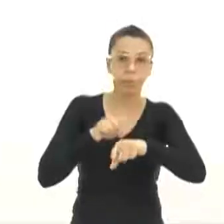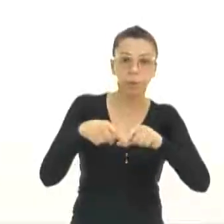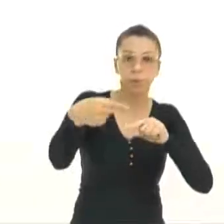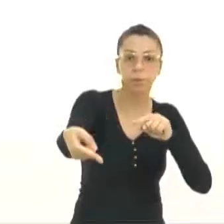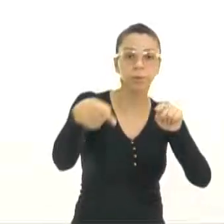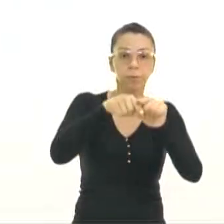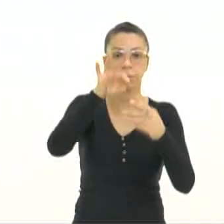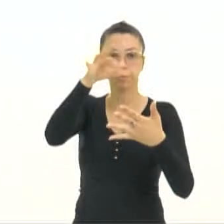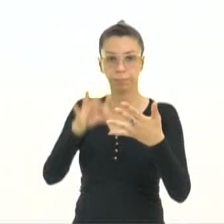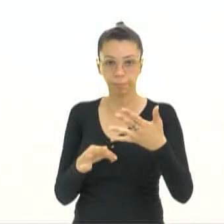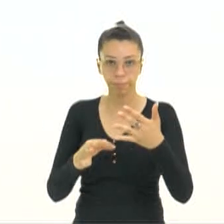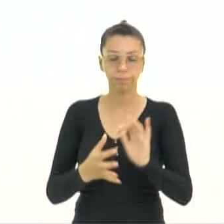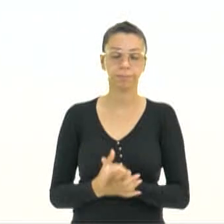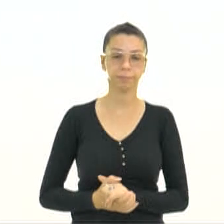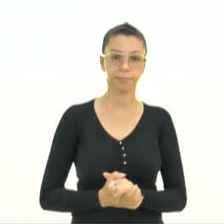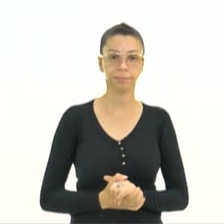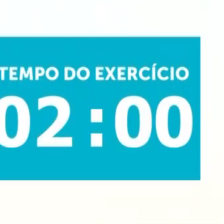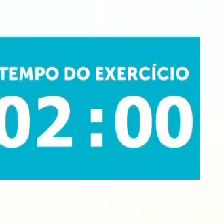conferir.